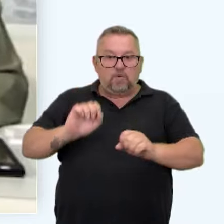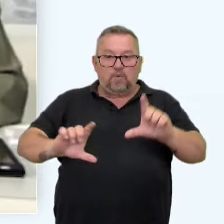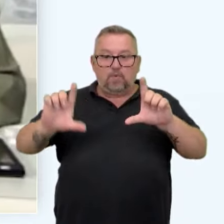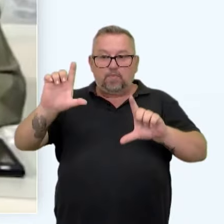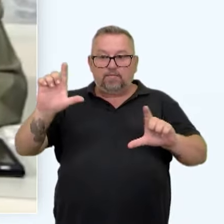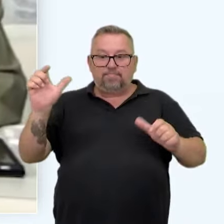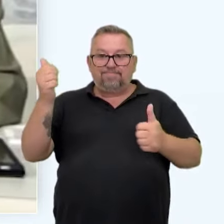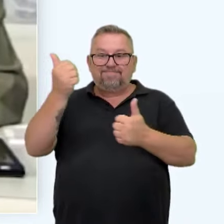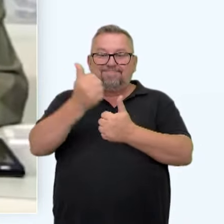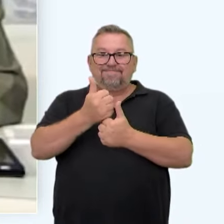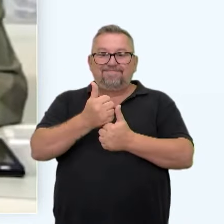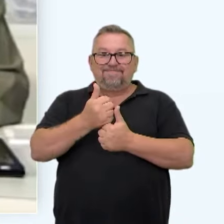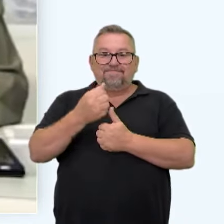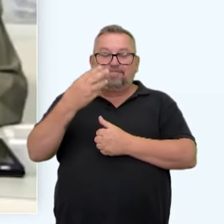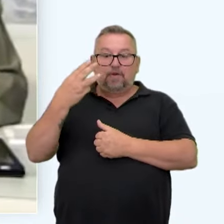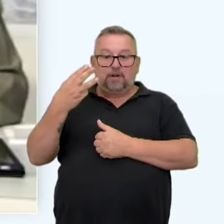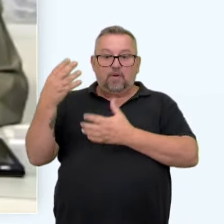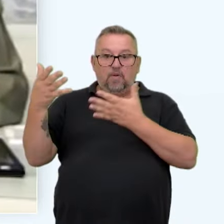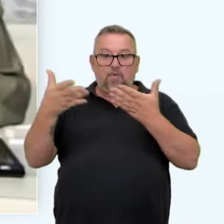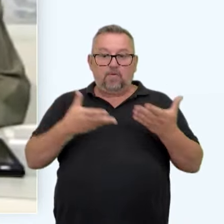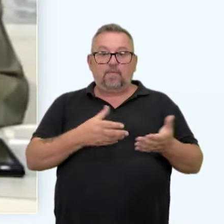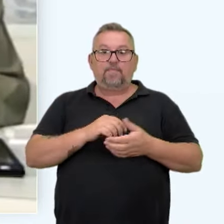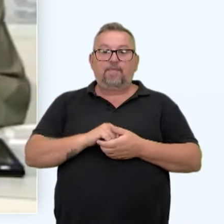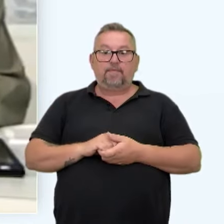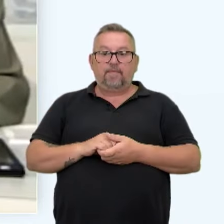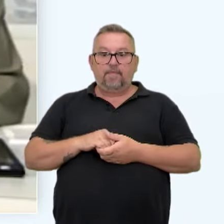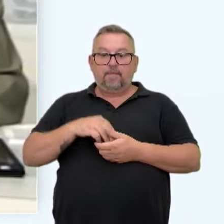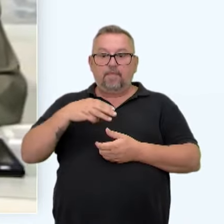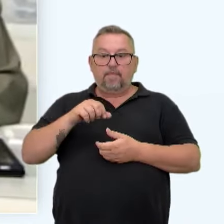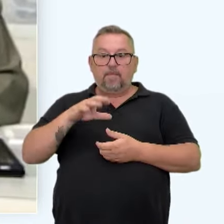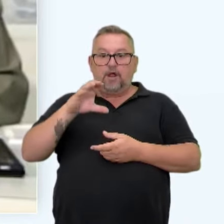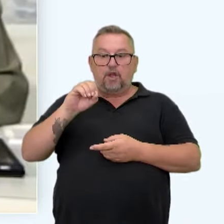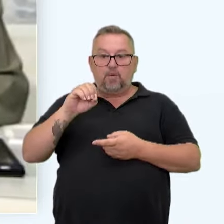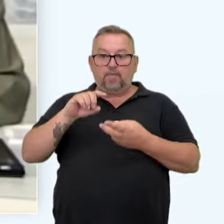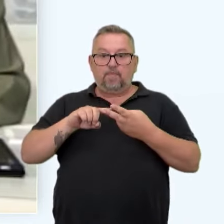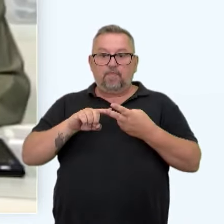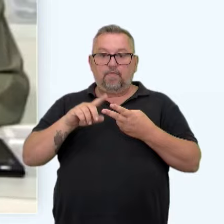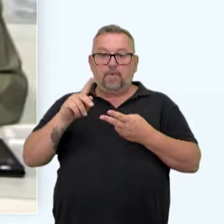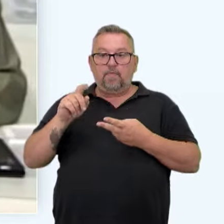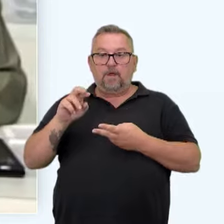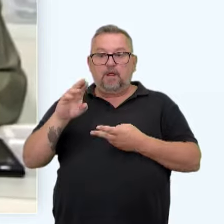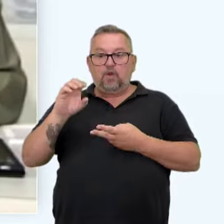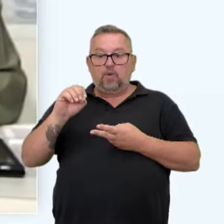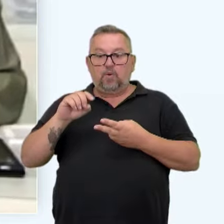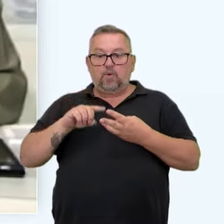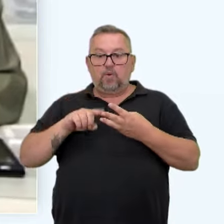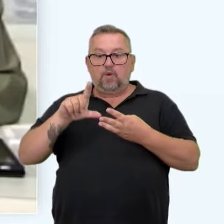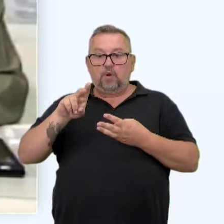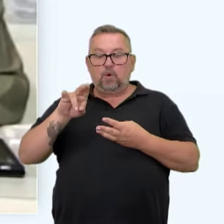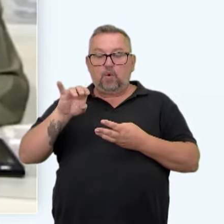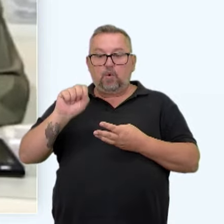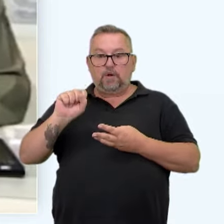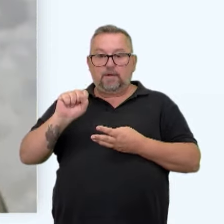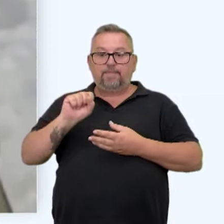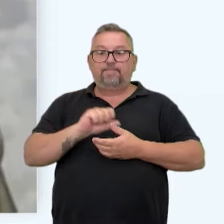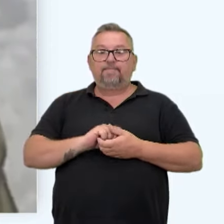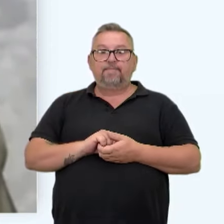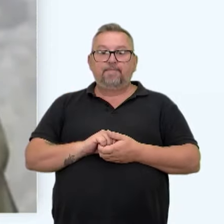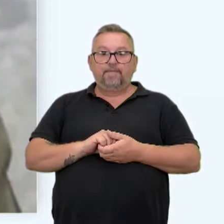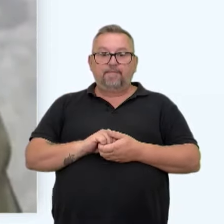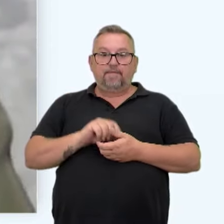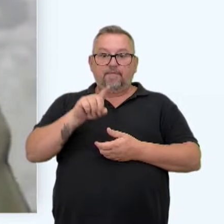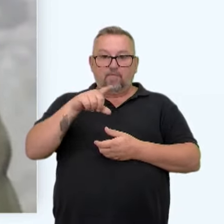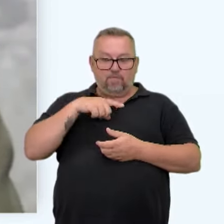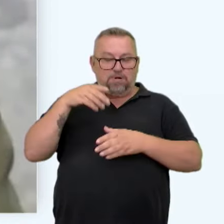computadores. 3 jornalistas convidados: Marion Strecker, Pedro Doria e Luiz Fernando Gomes. Você